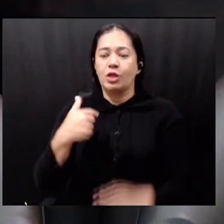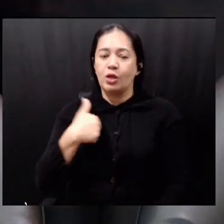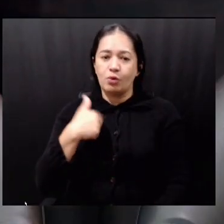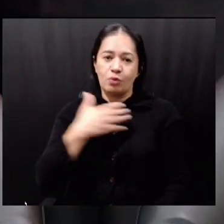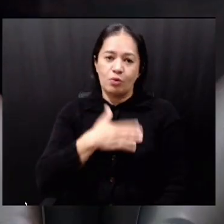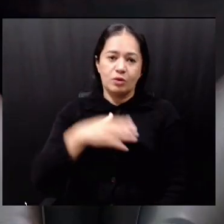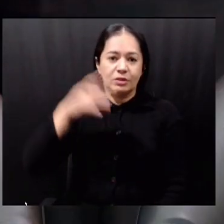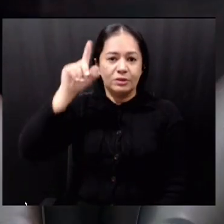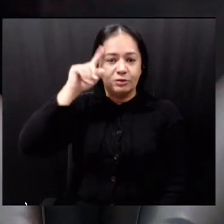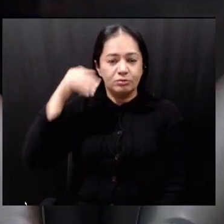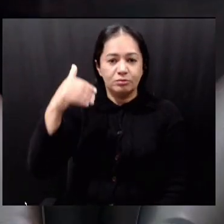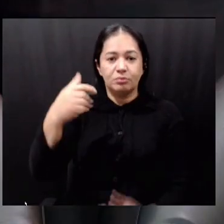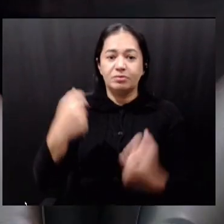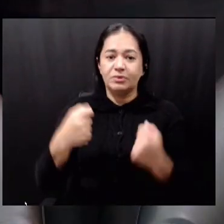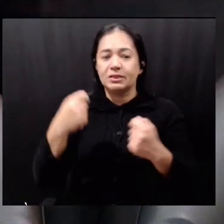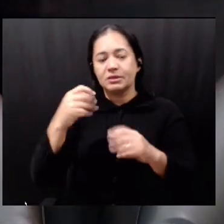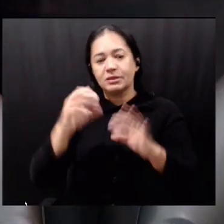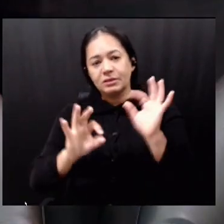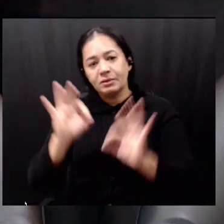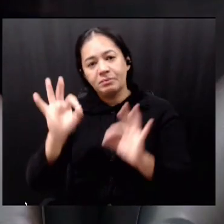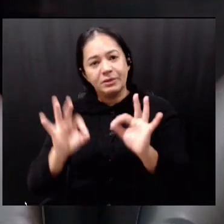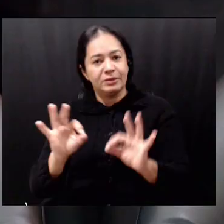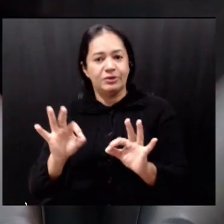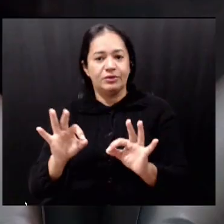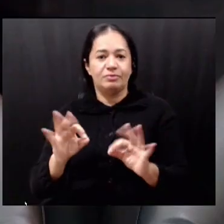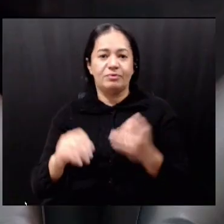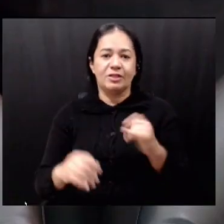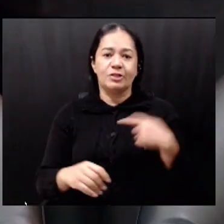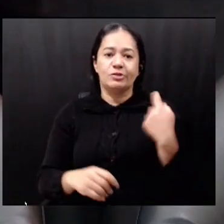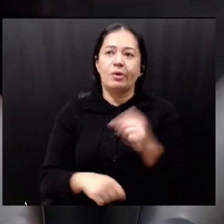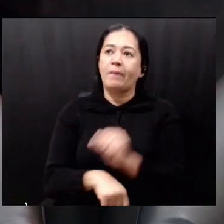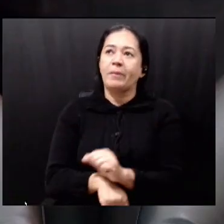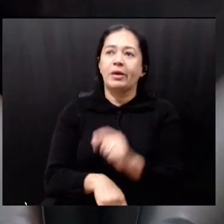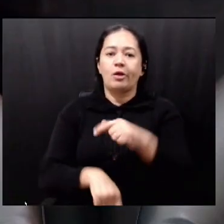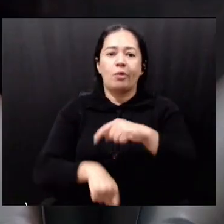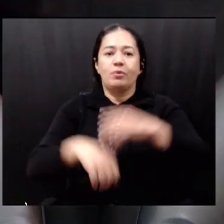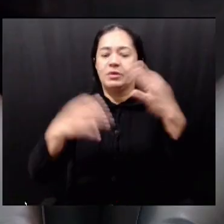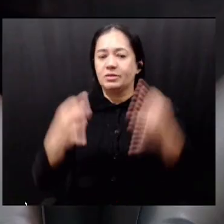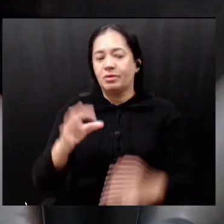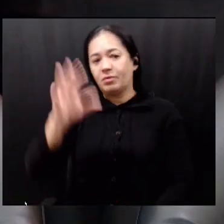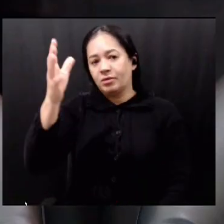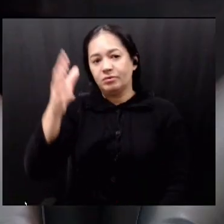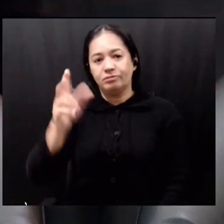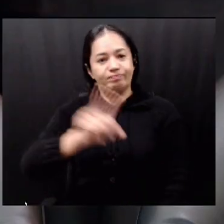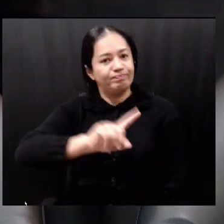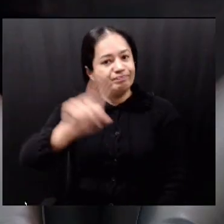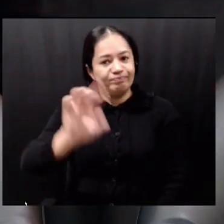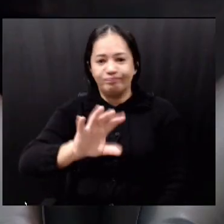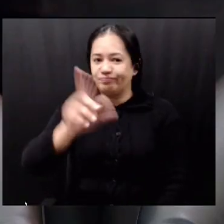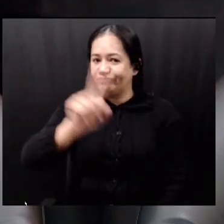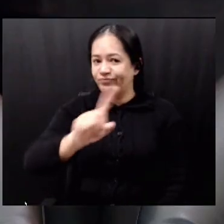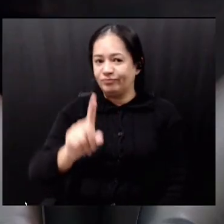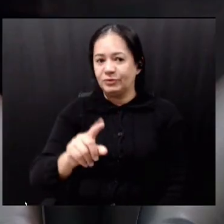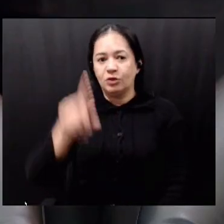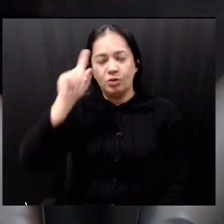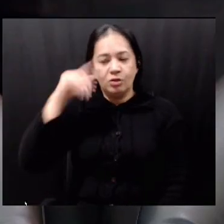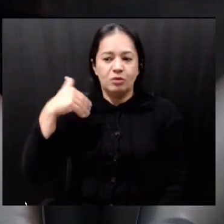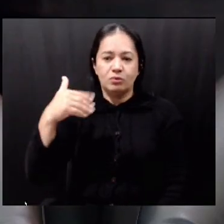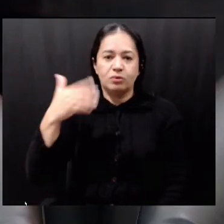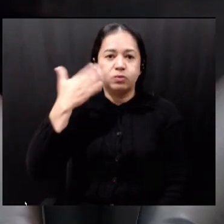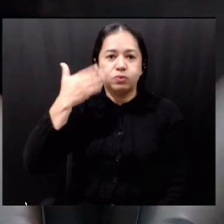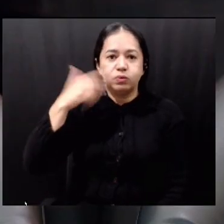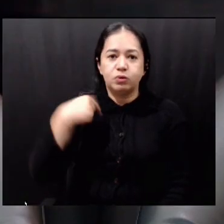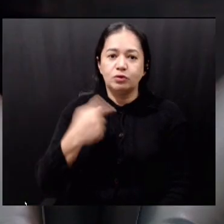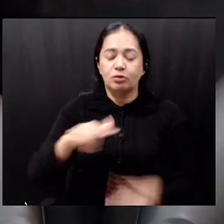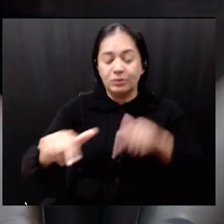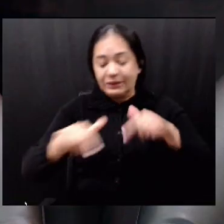ter planejamento, porque se a gente esperar um momento ideal para que isso aconteça, não vai acontecer, né? O dia a dia vai consumindo, o trabalho vai consumindo a